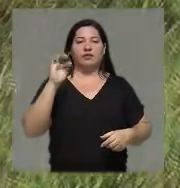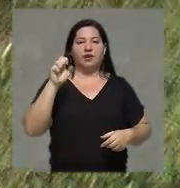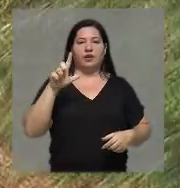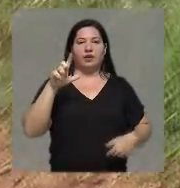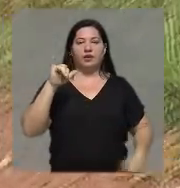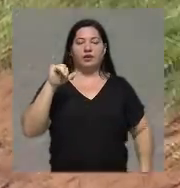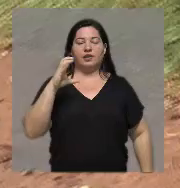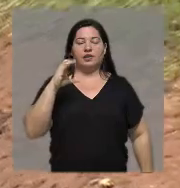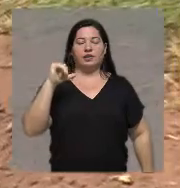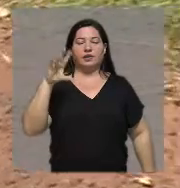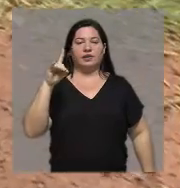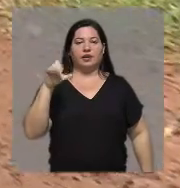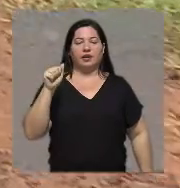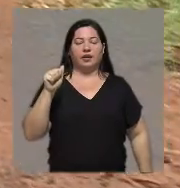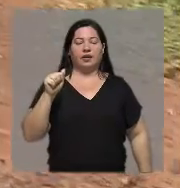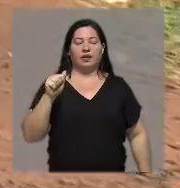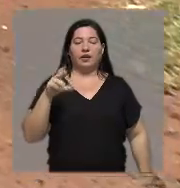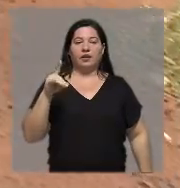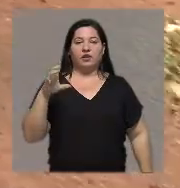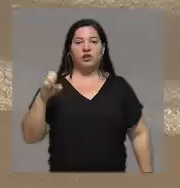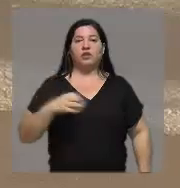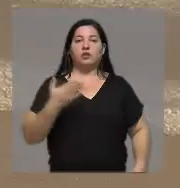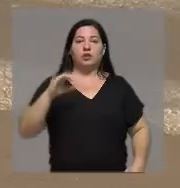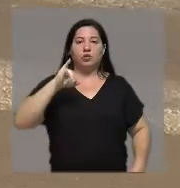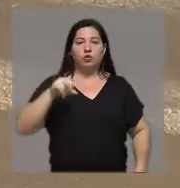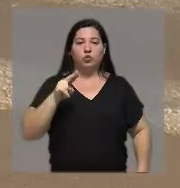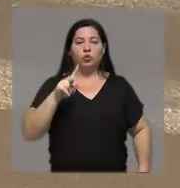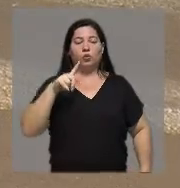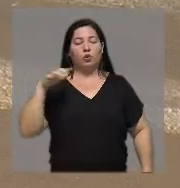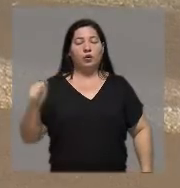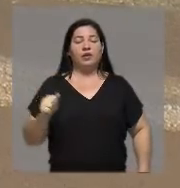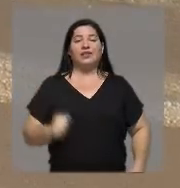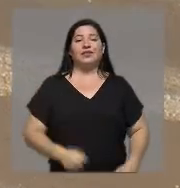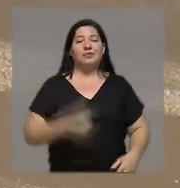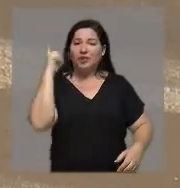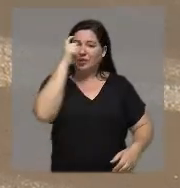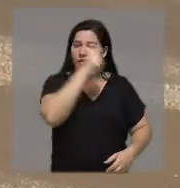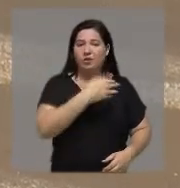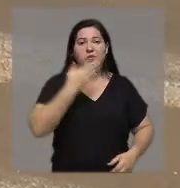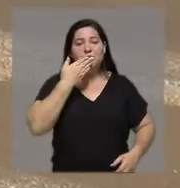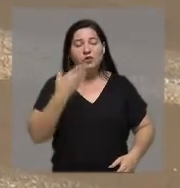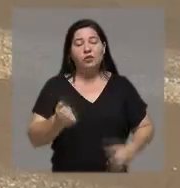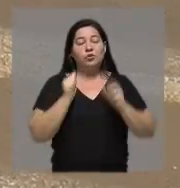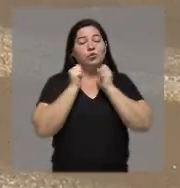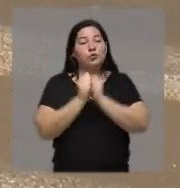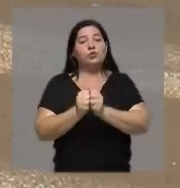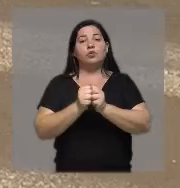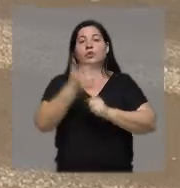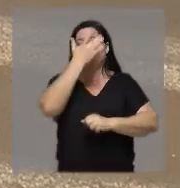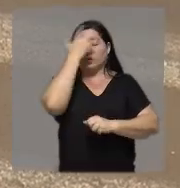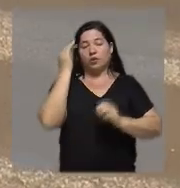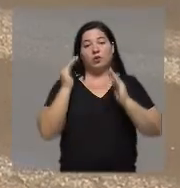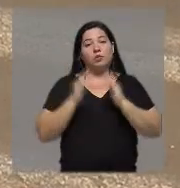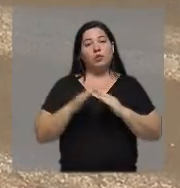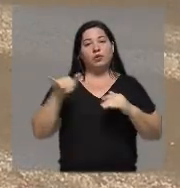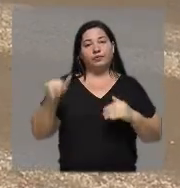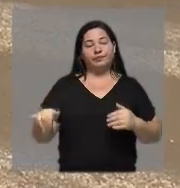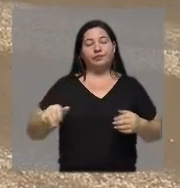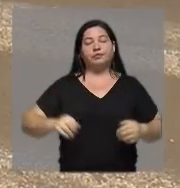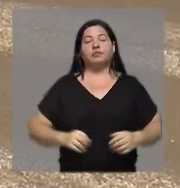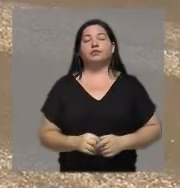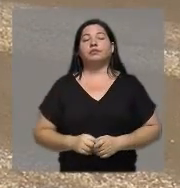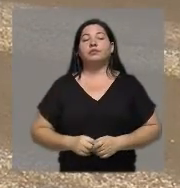Santa Felicidade 2, é que já está num estado bem complicado. Por isso a gente está pedindo, como os moradores também têm pedido,